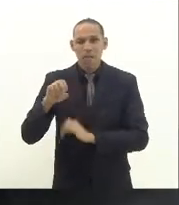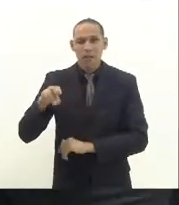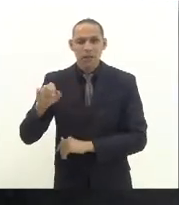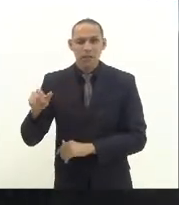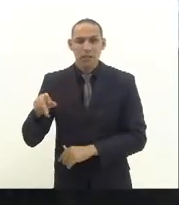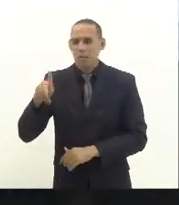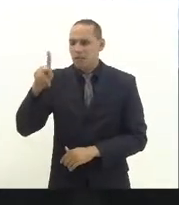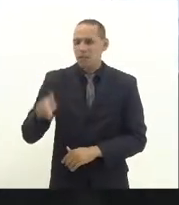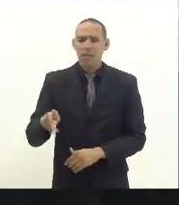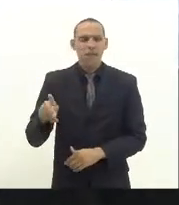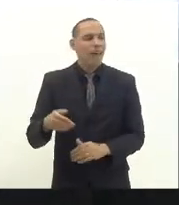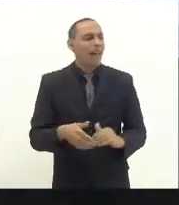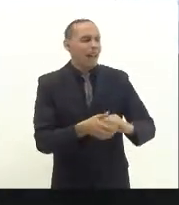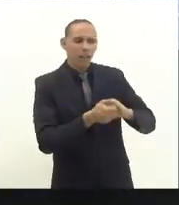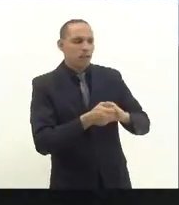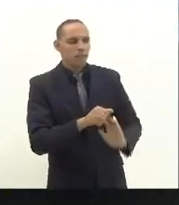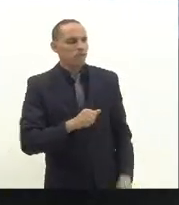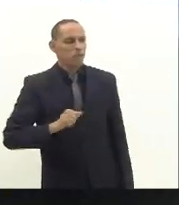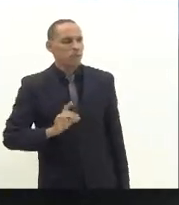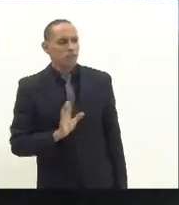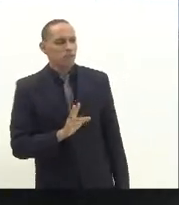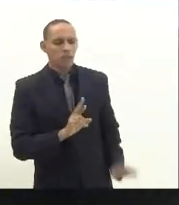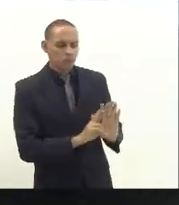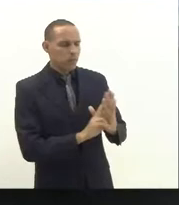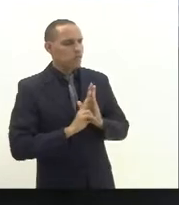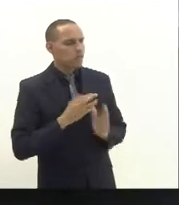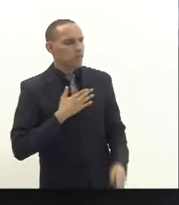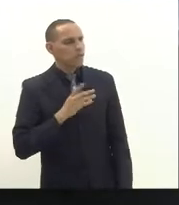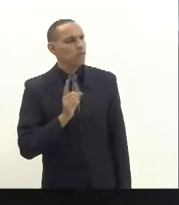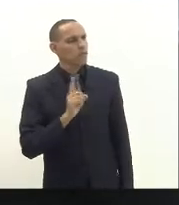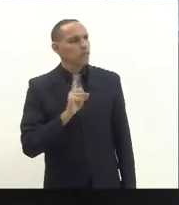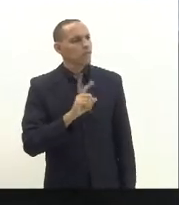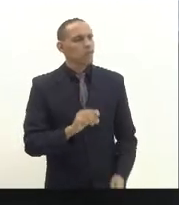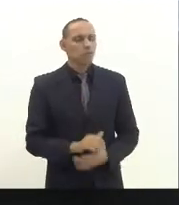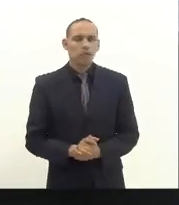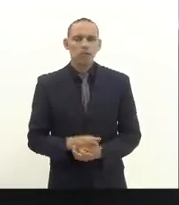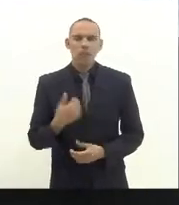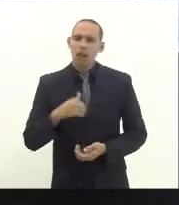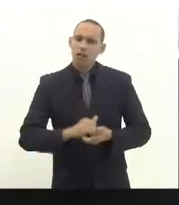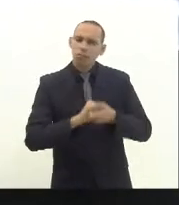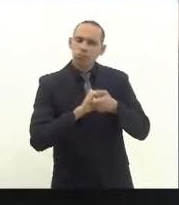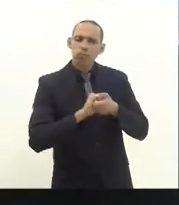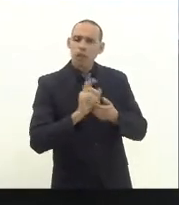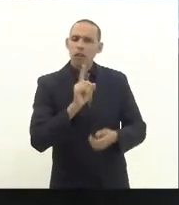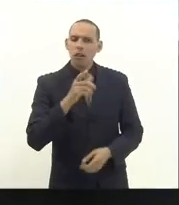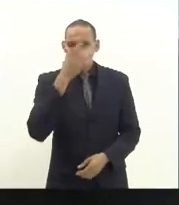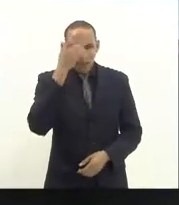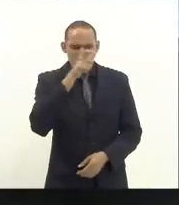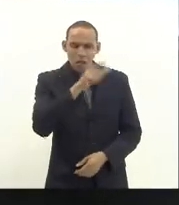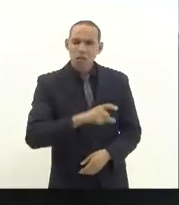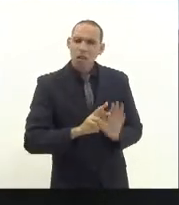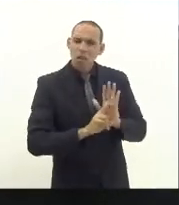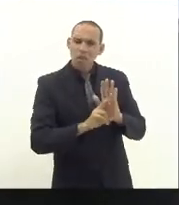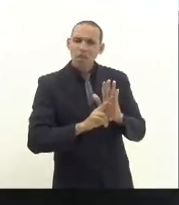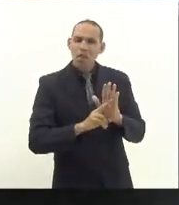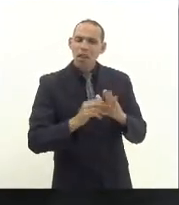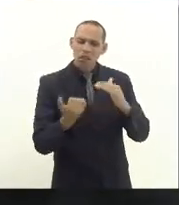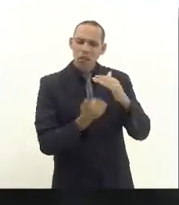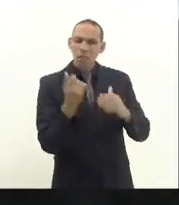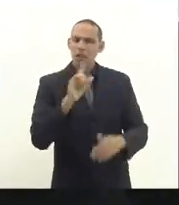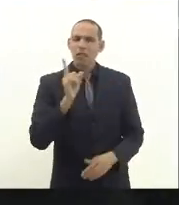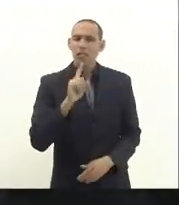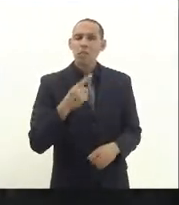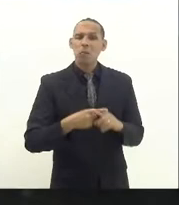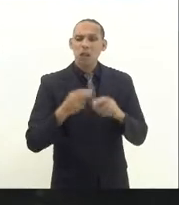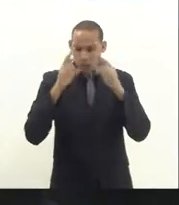que o presidente fazendo um aperto sua mão você não me representa e uma perto a mão de que representa essa essa empresa